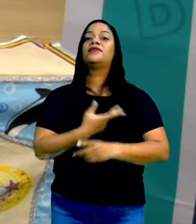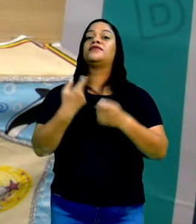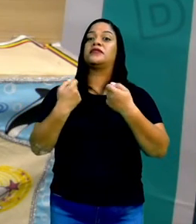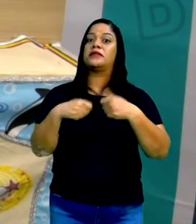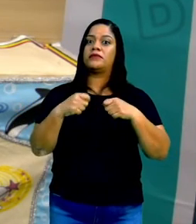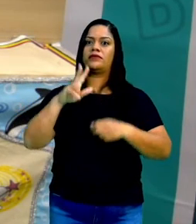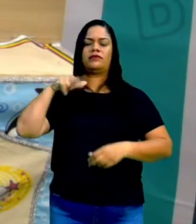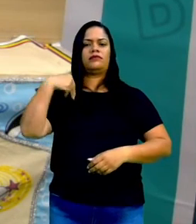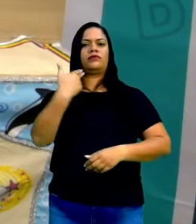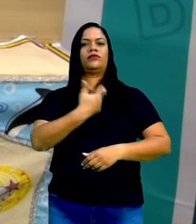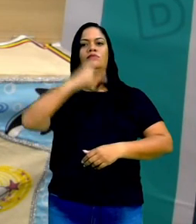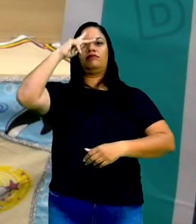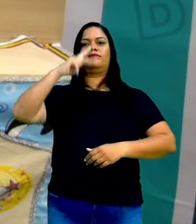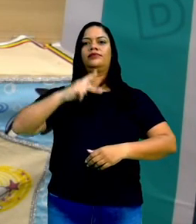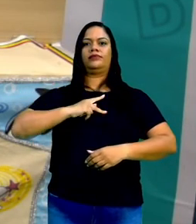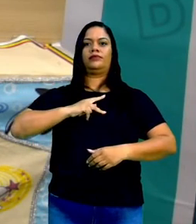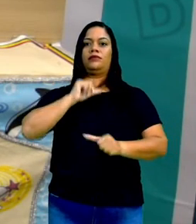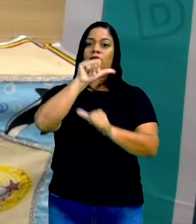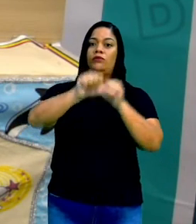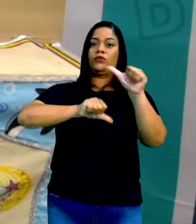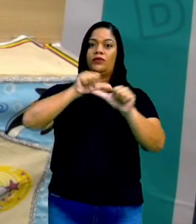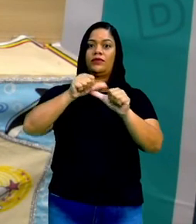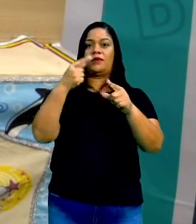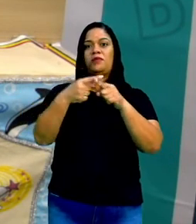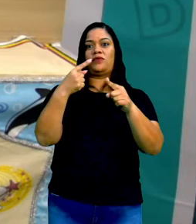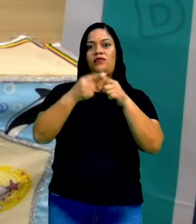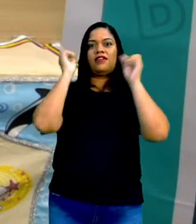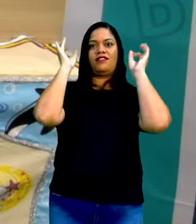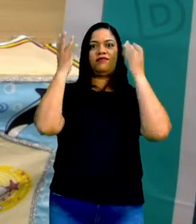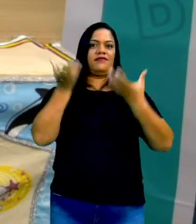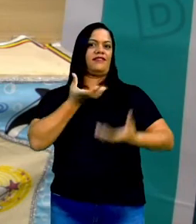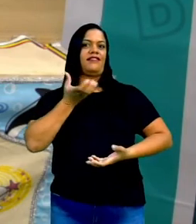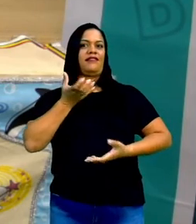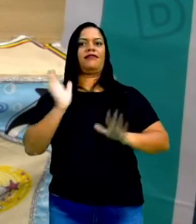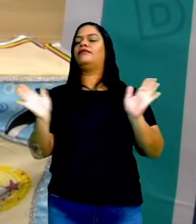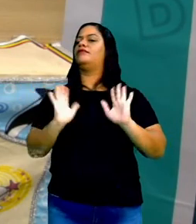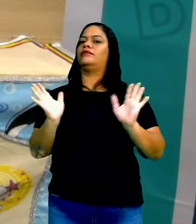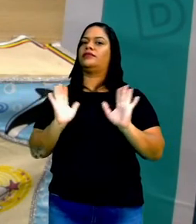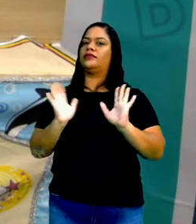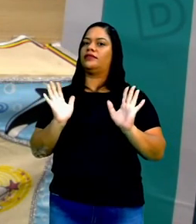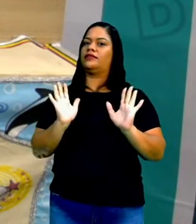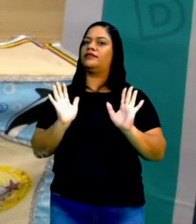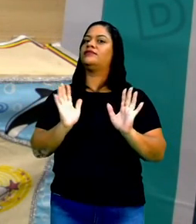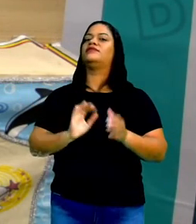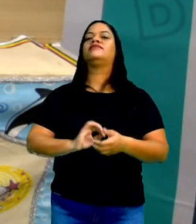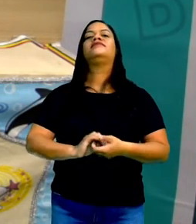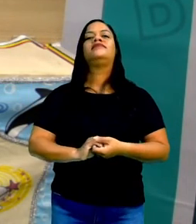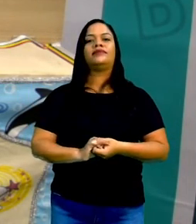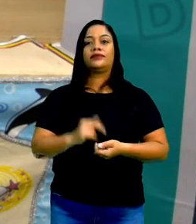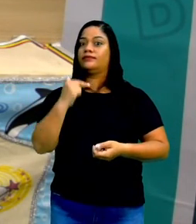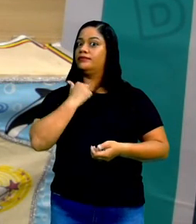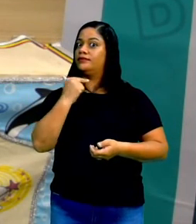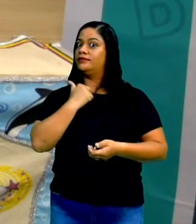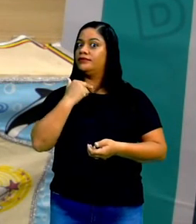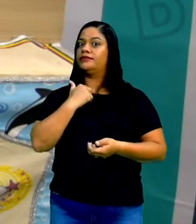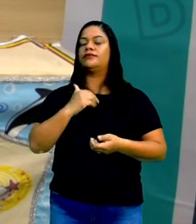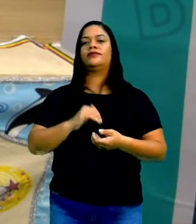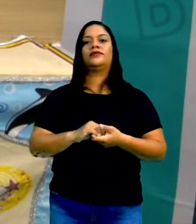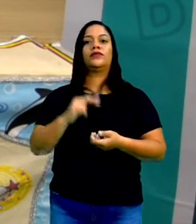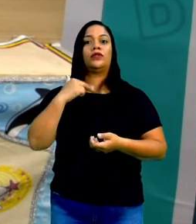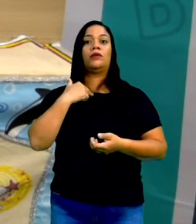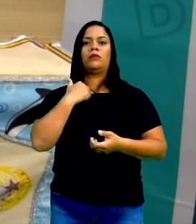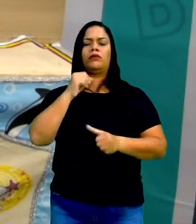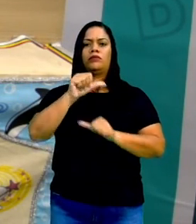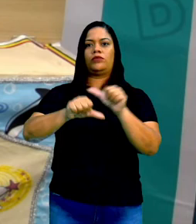ser, ó, nós mesmos. A gente não pode mudar porque a leiturinha quer, né, leiturinha? Não, não, não. Não pode, tá? Não